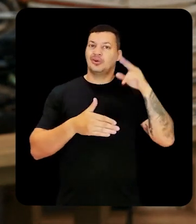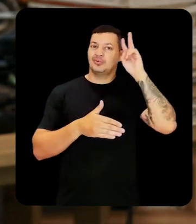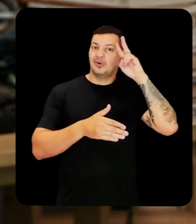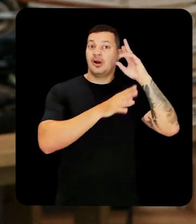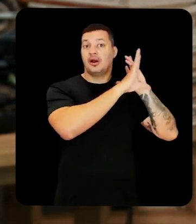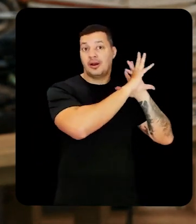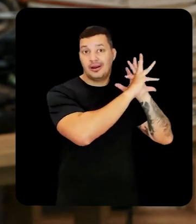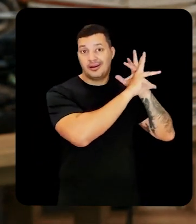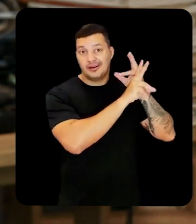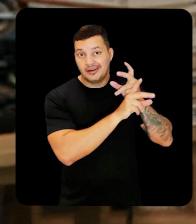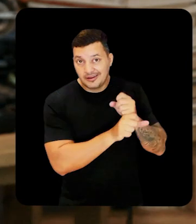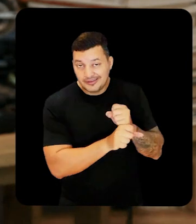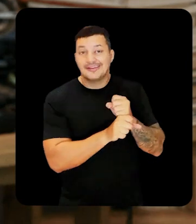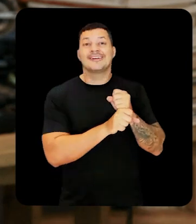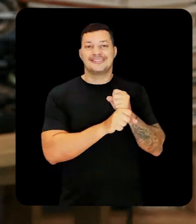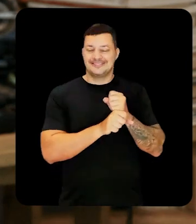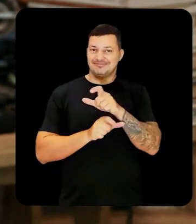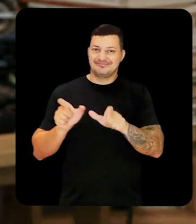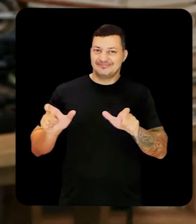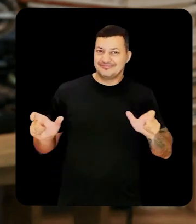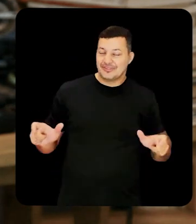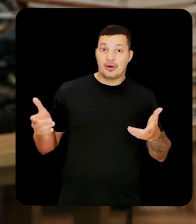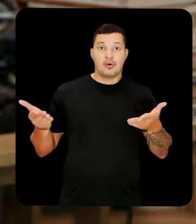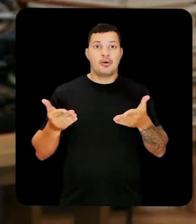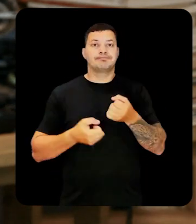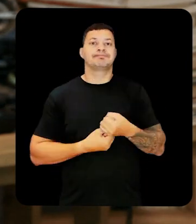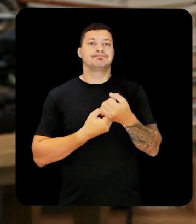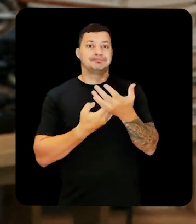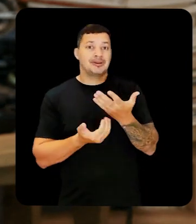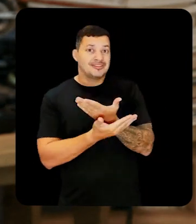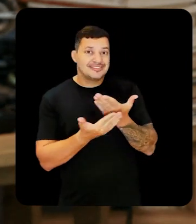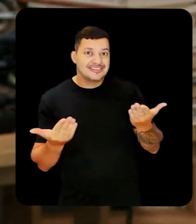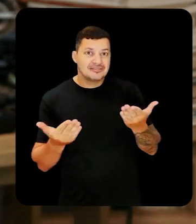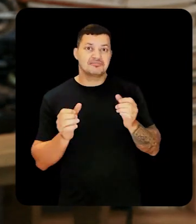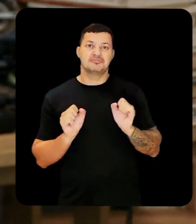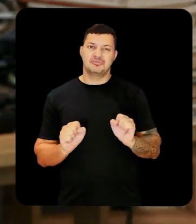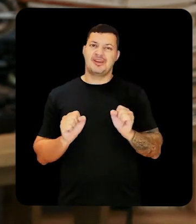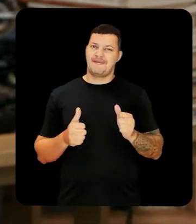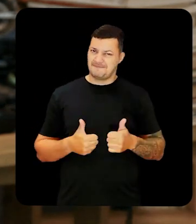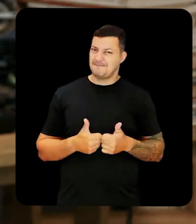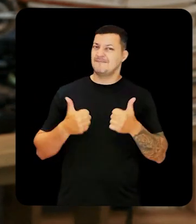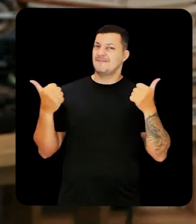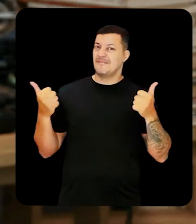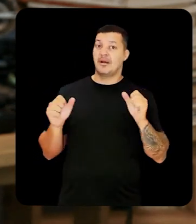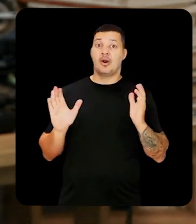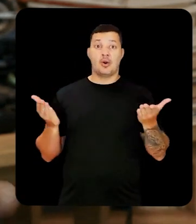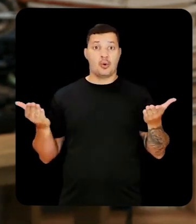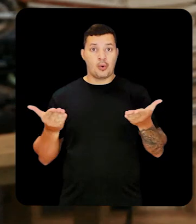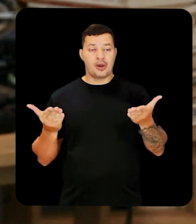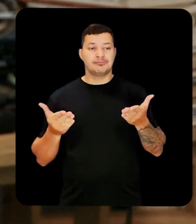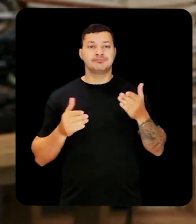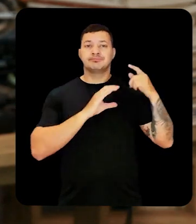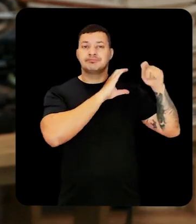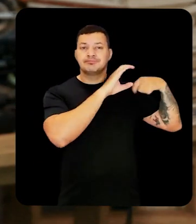essas histórias, de toda essa epigênese, né, de tudo isso que a gente está apontando, ele poderia ser muito melhor. A